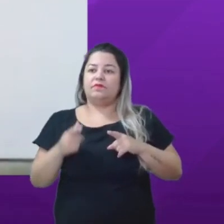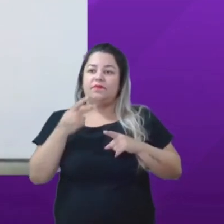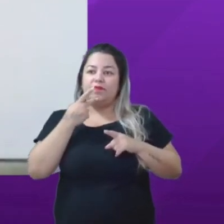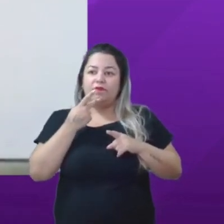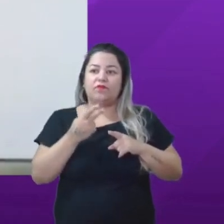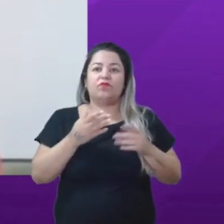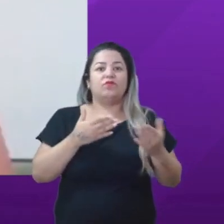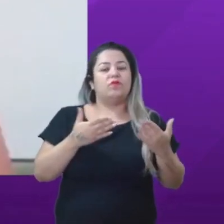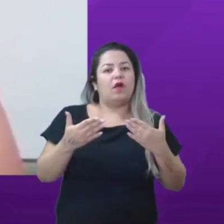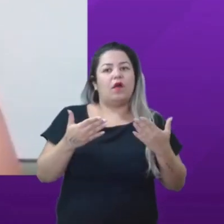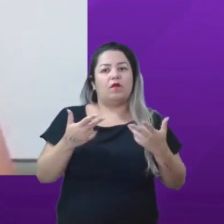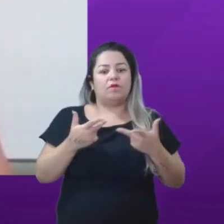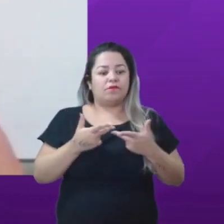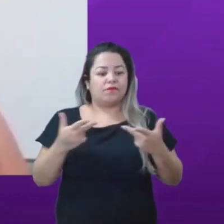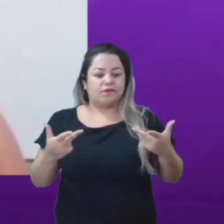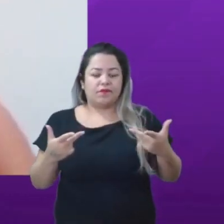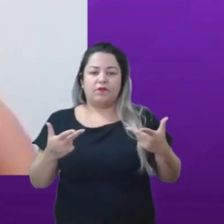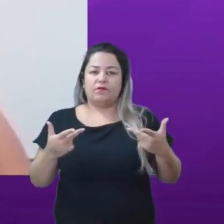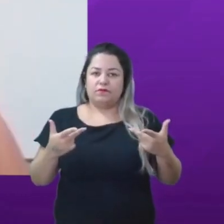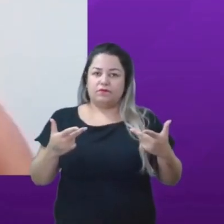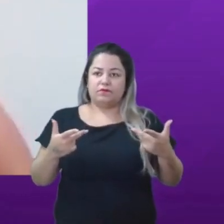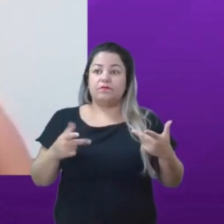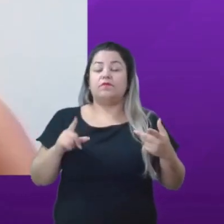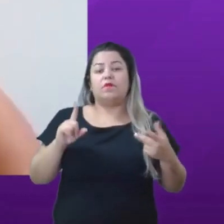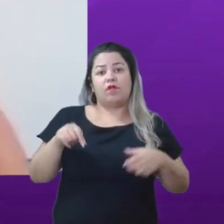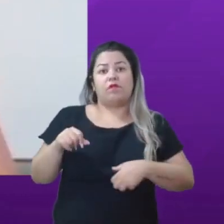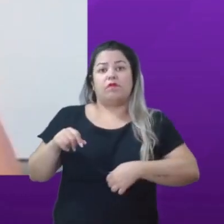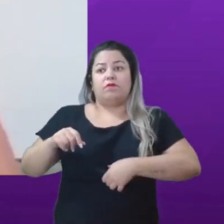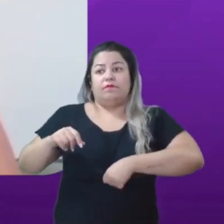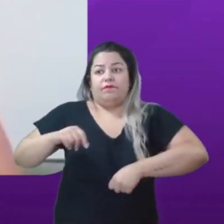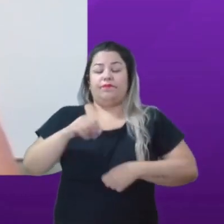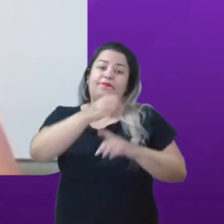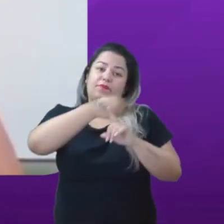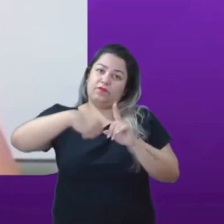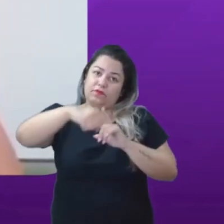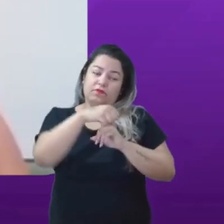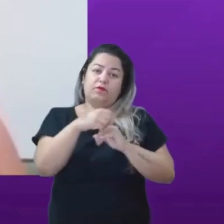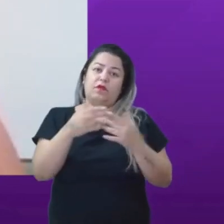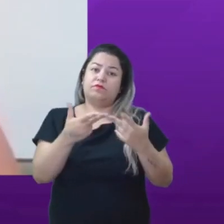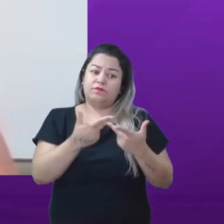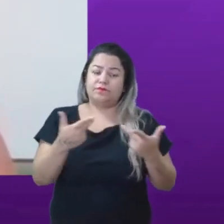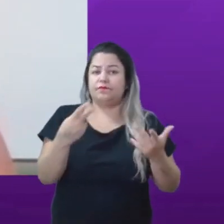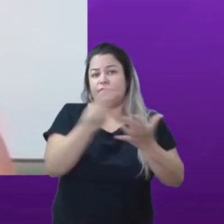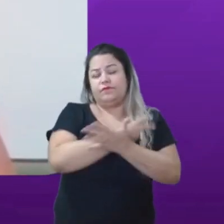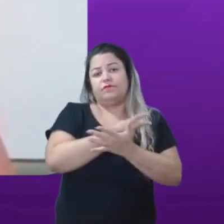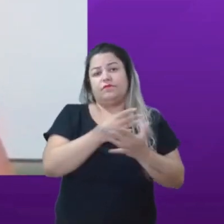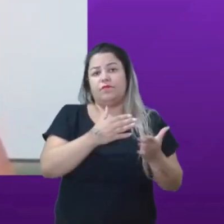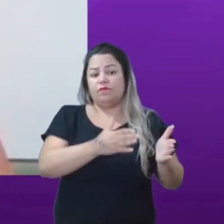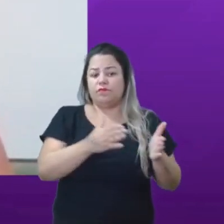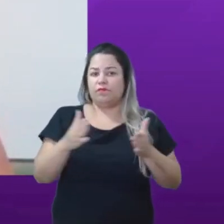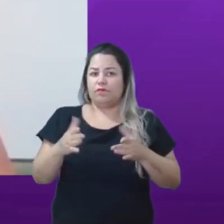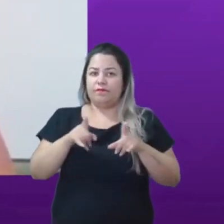de alguma forma, numa perspectiva moral, social, as atrocidades que aconteceram durante o processo